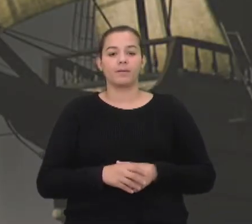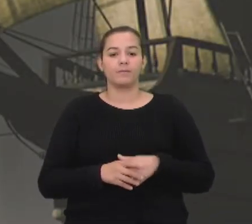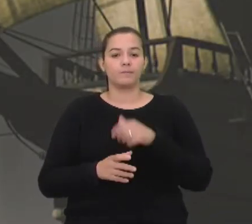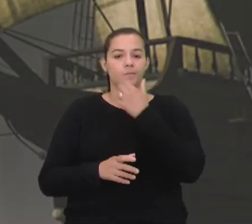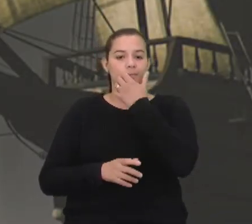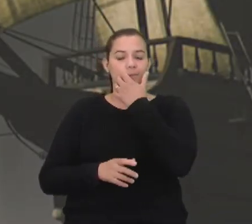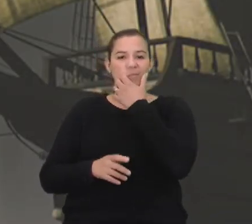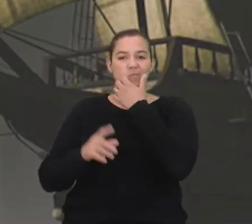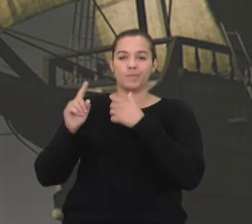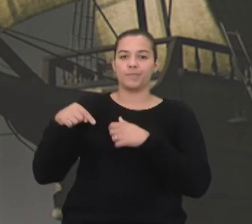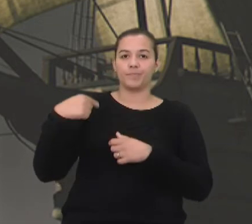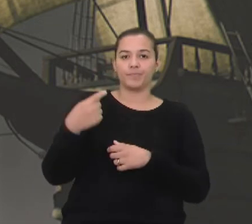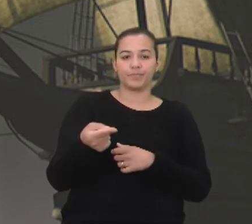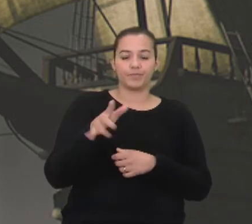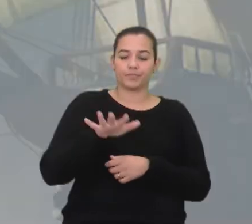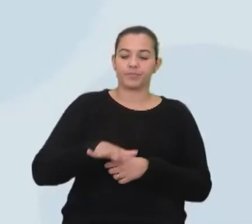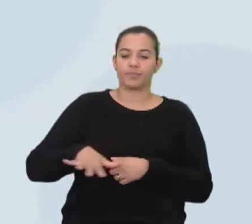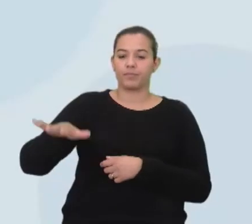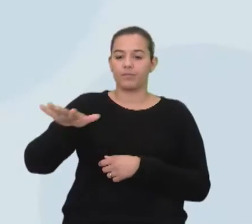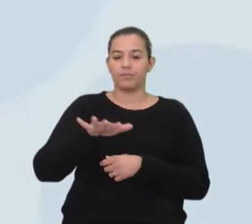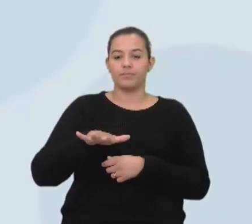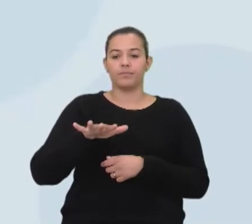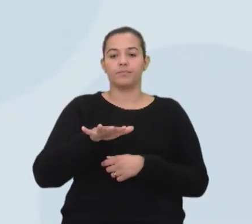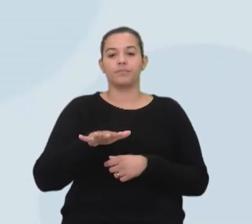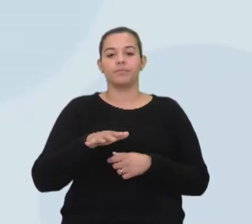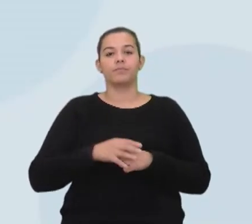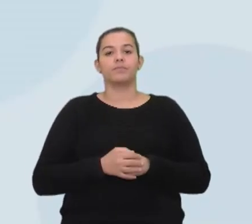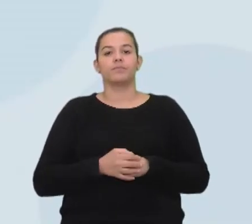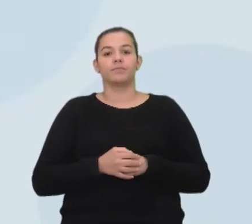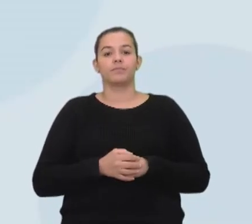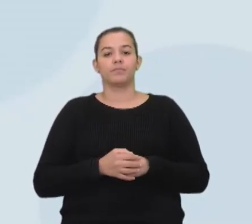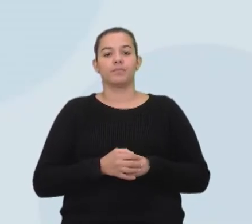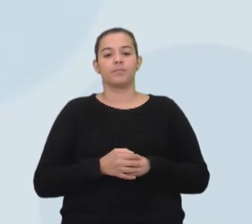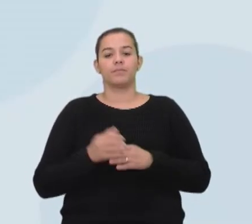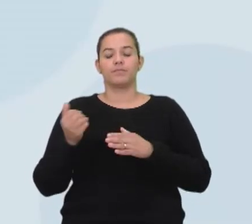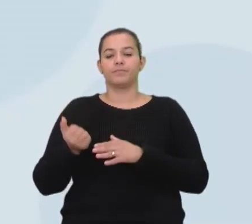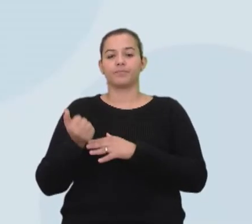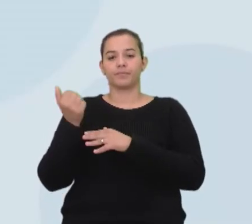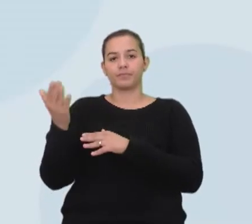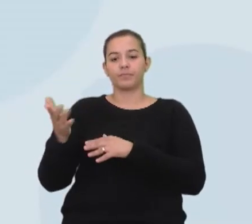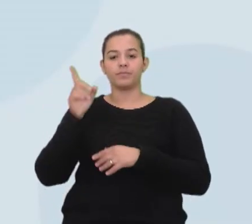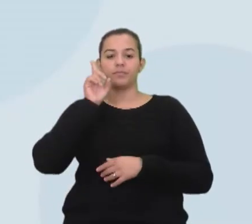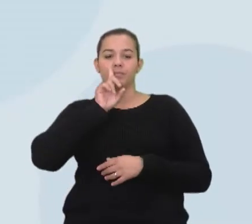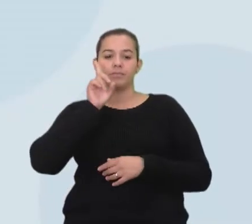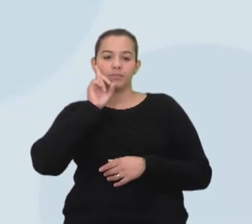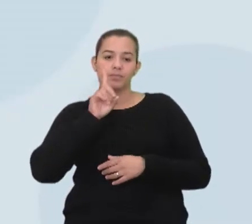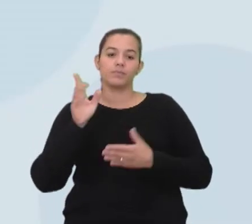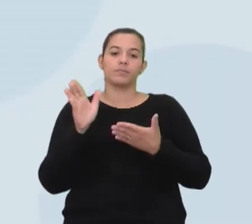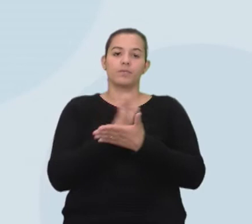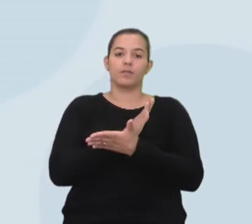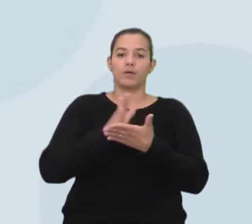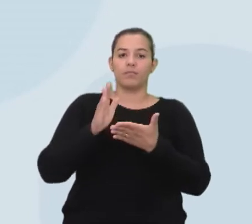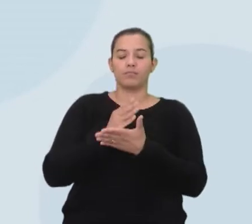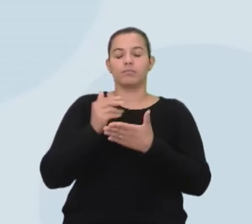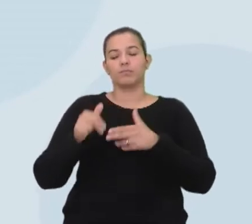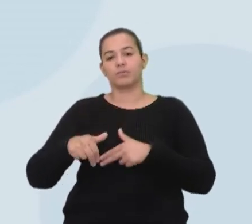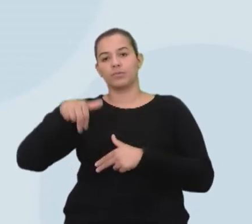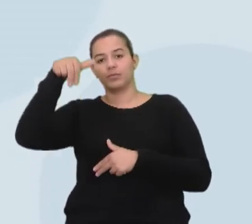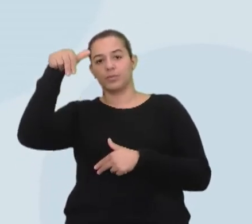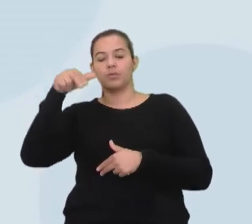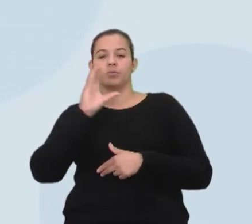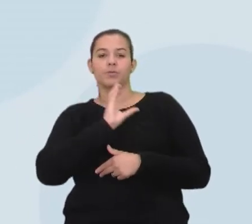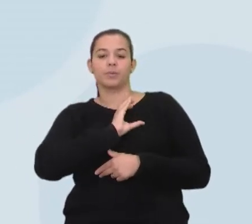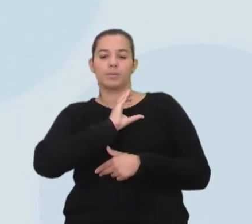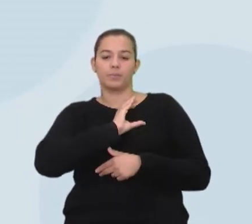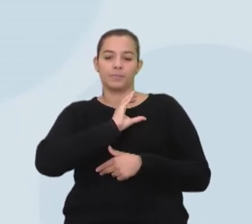tem ali o território, né, ali da costa leste dos Estados Unidos, alguns territórios mais ao norte, ali onde é o